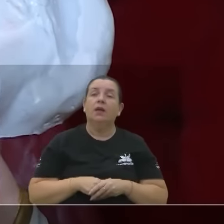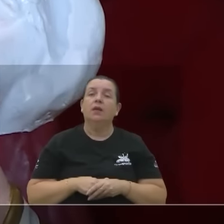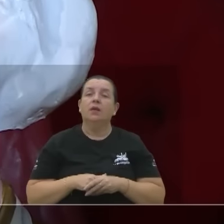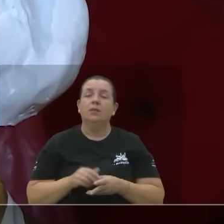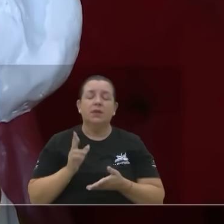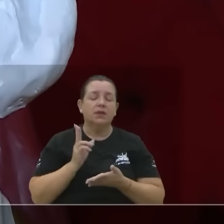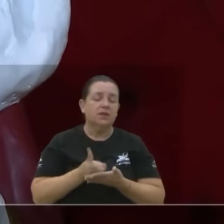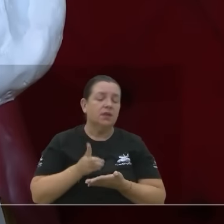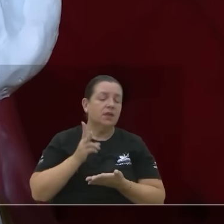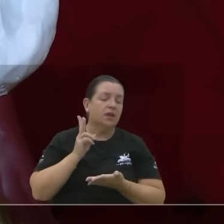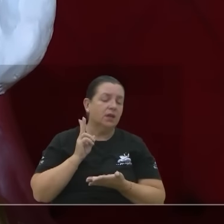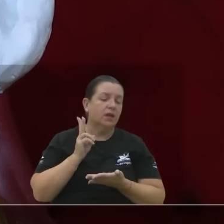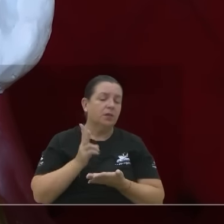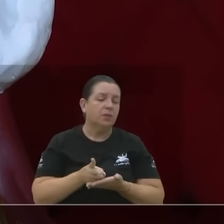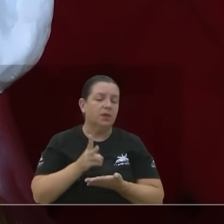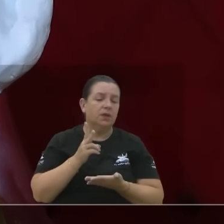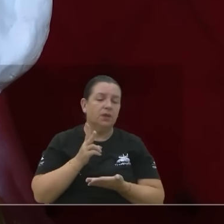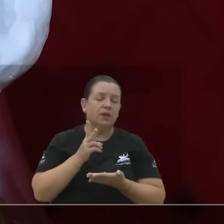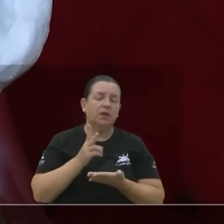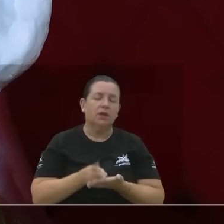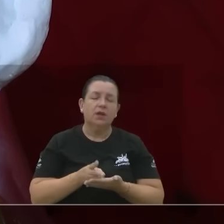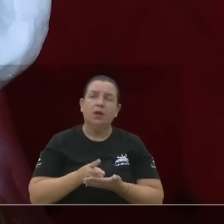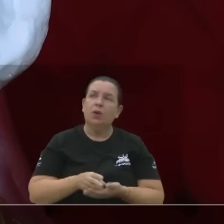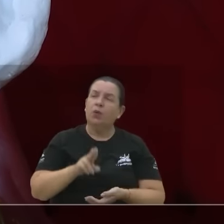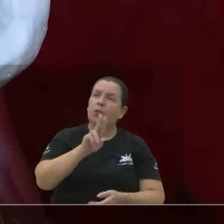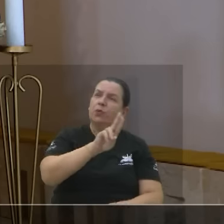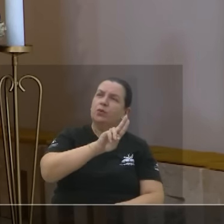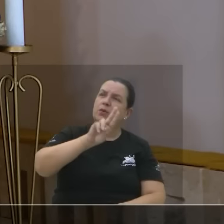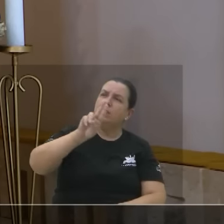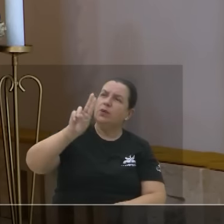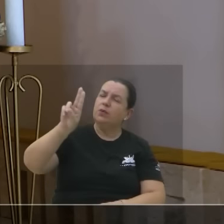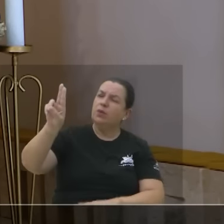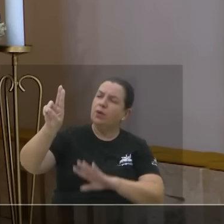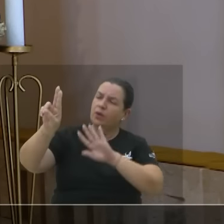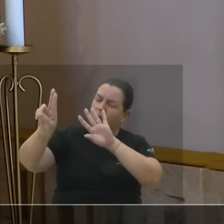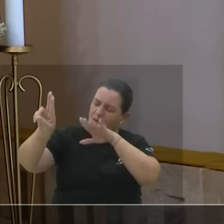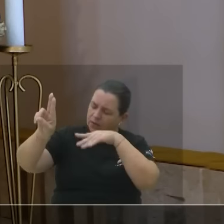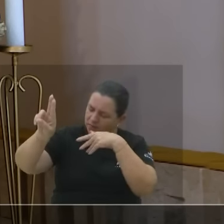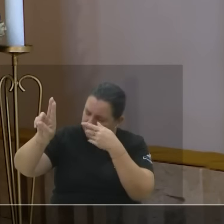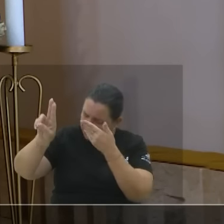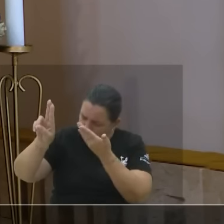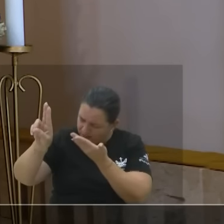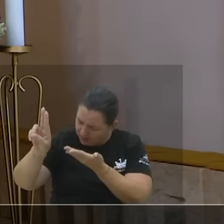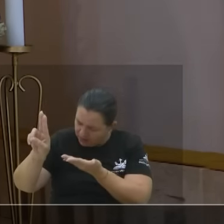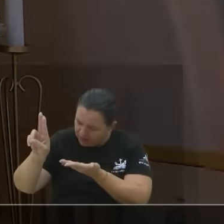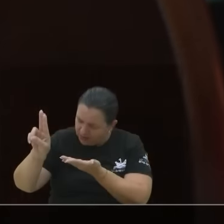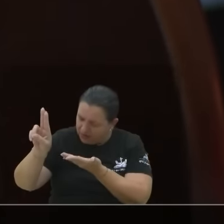vou e pra sempre o seu nome.